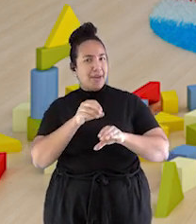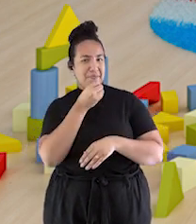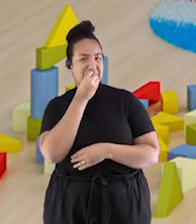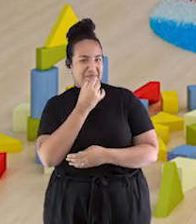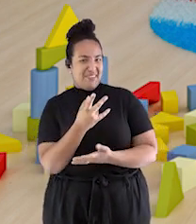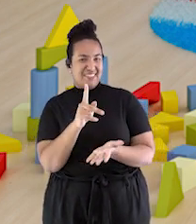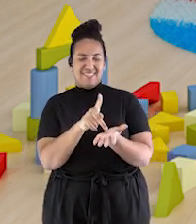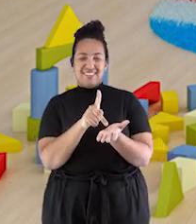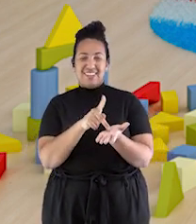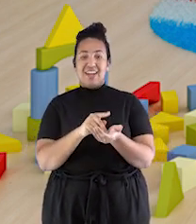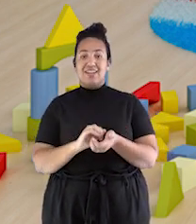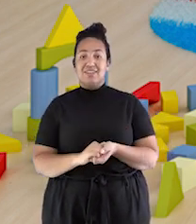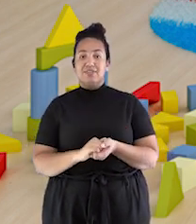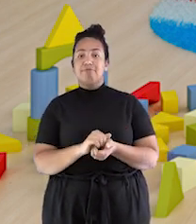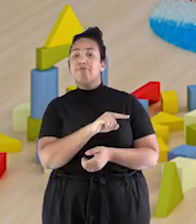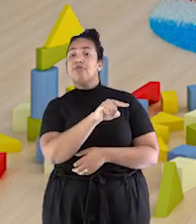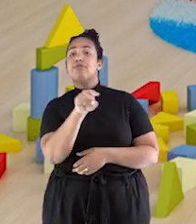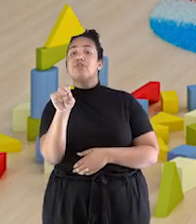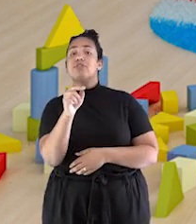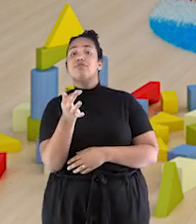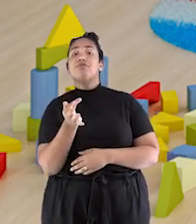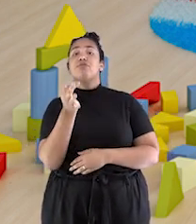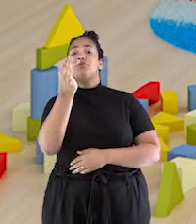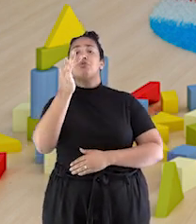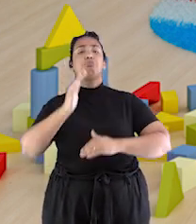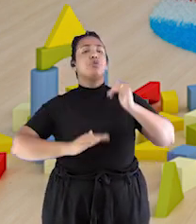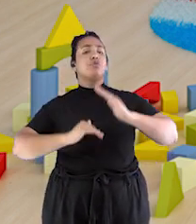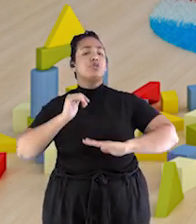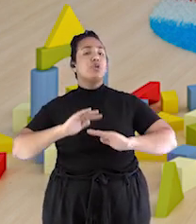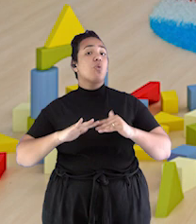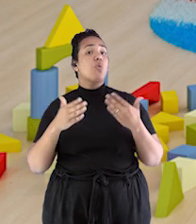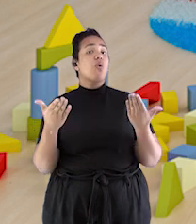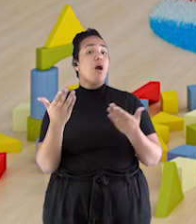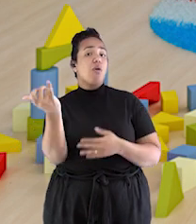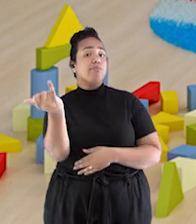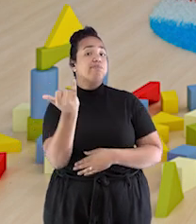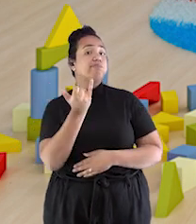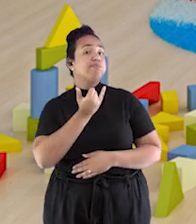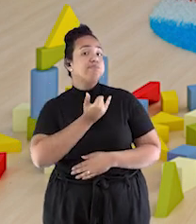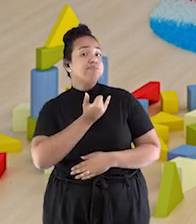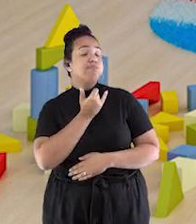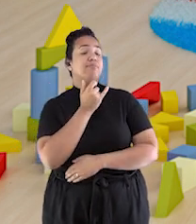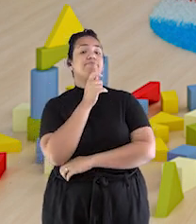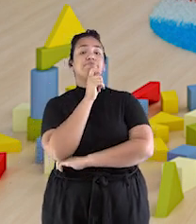né? E você? Quer ser o quê quando crescer? Me conta!